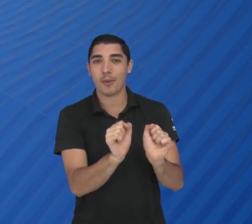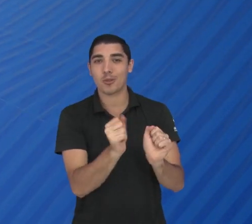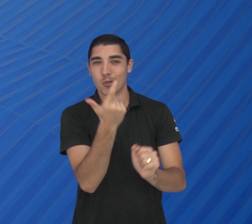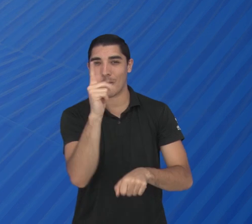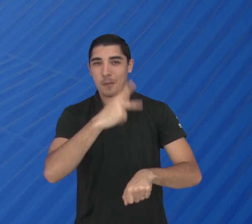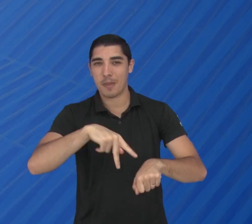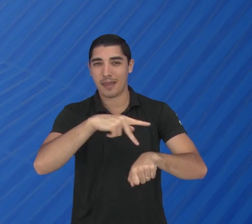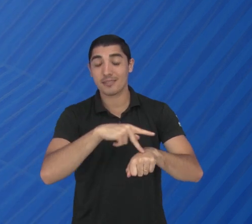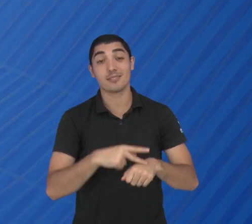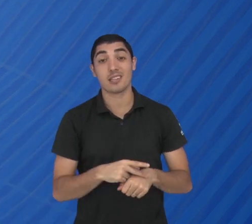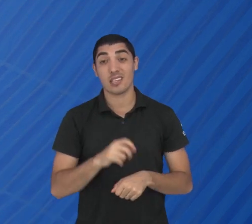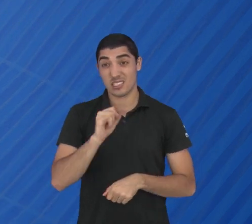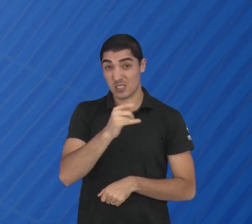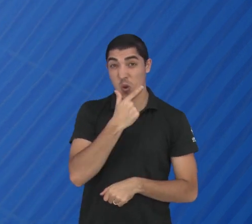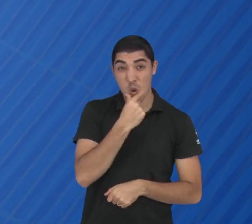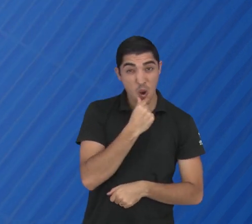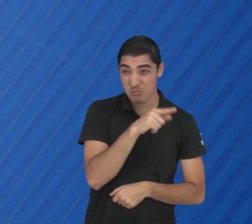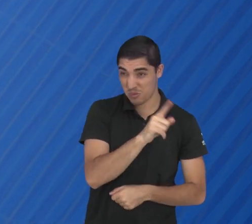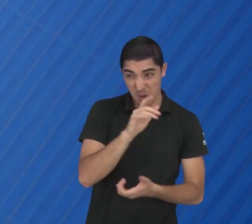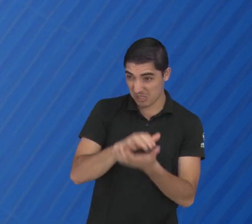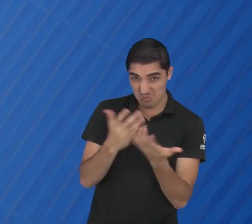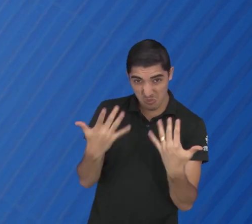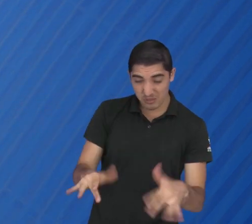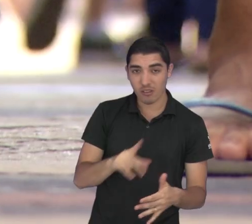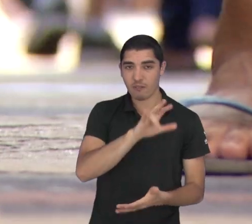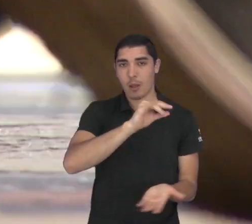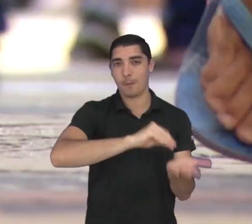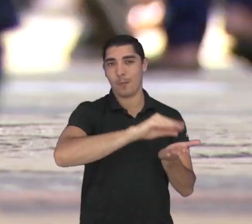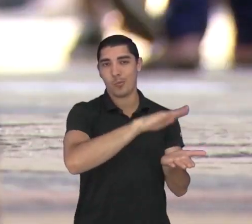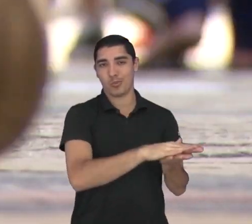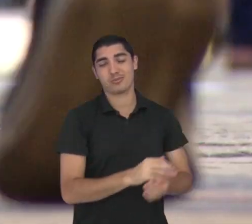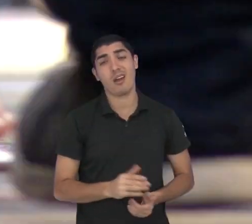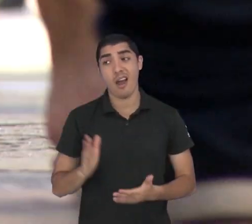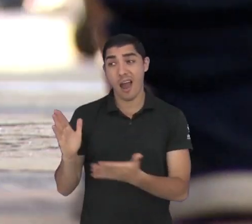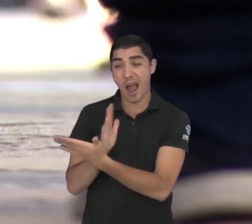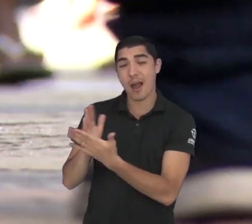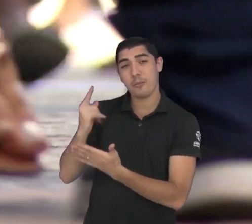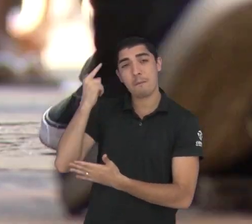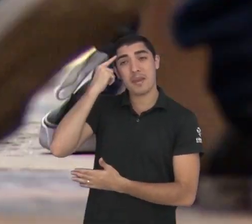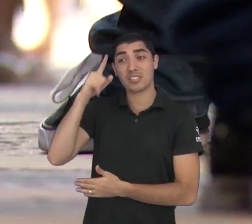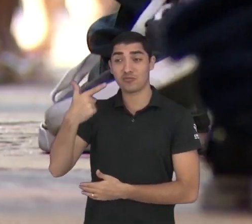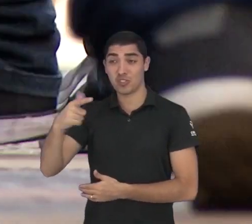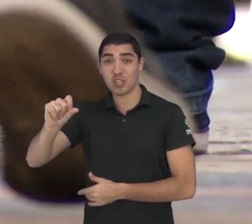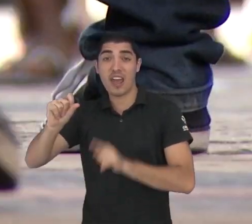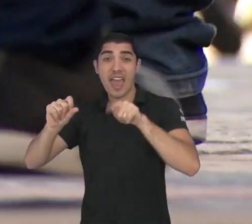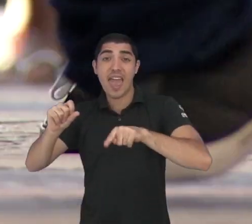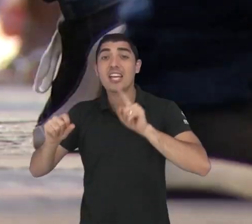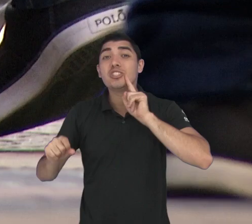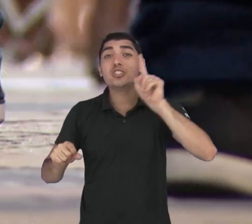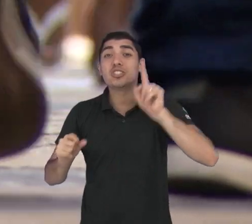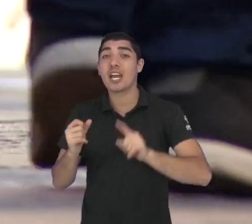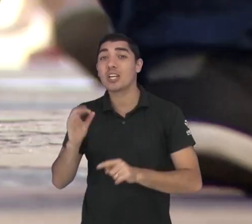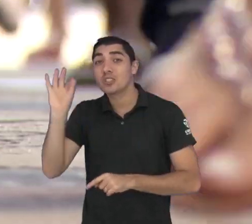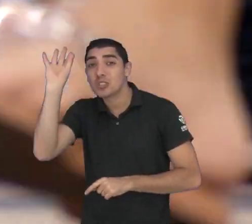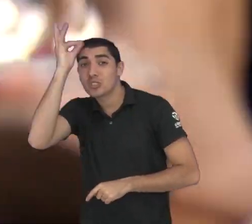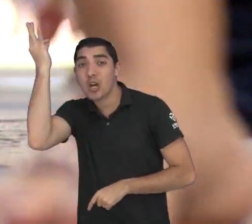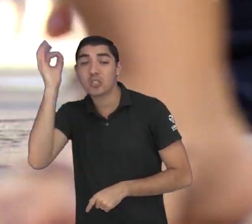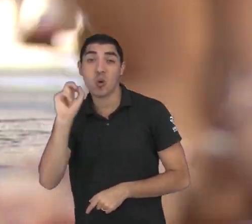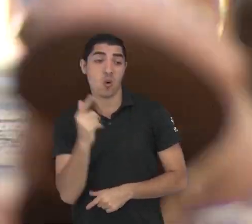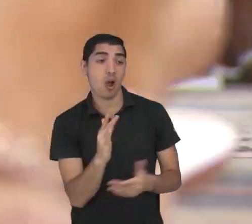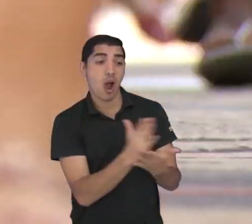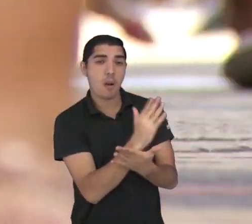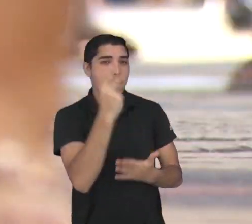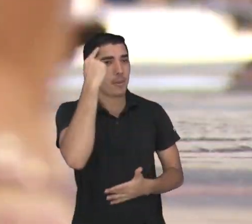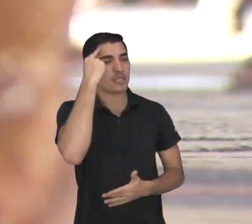em casamento, e aquele que negasse seria multado. Também tem quem crê que o dia é uma data de sorte, e outras que esse dia a